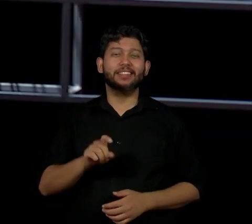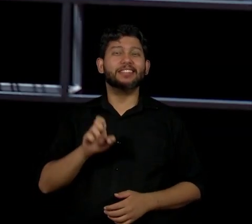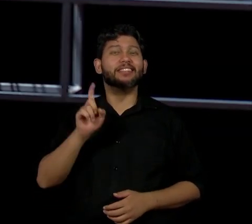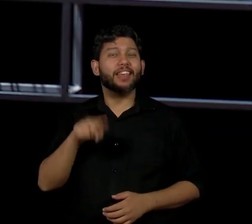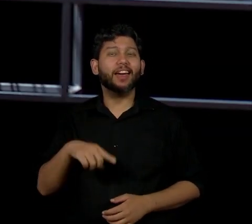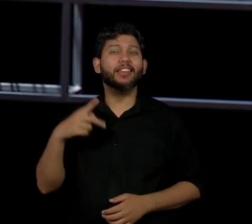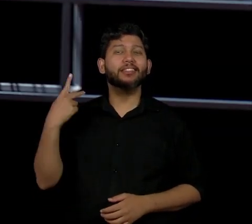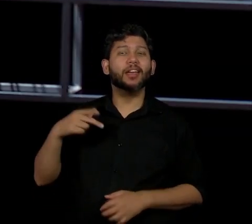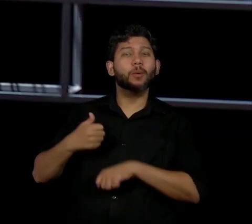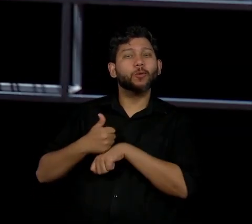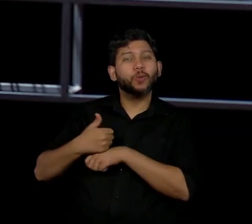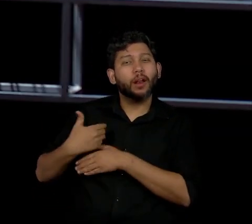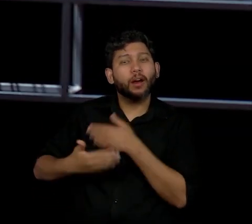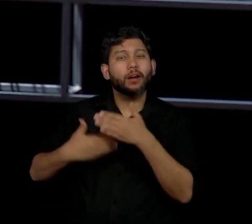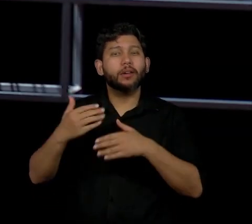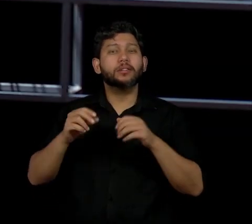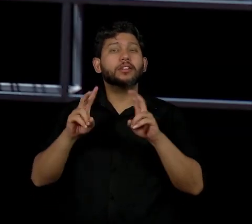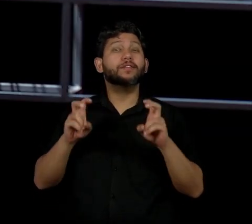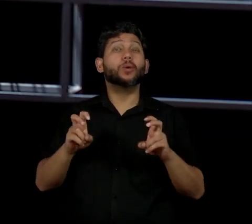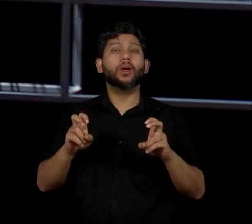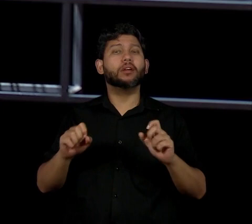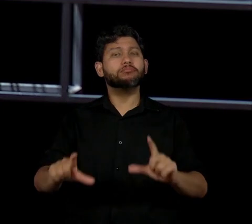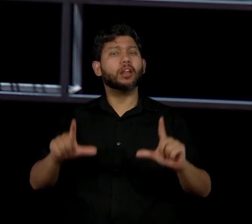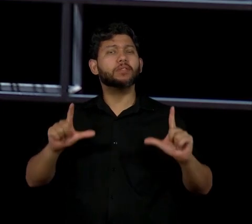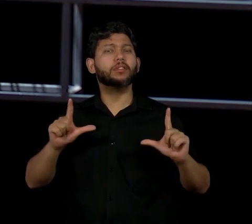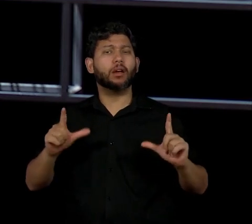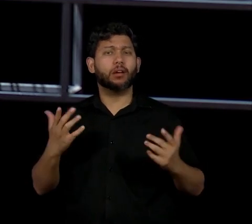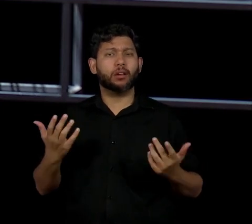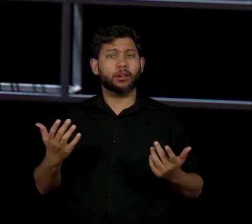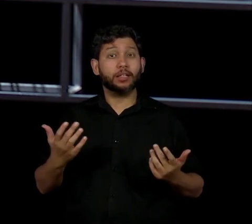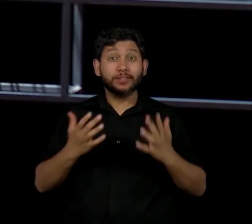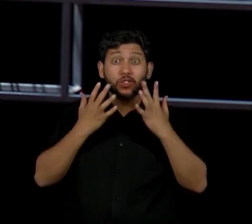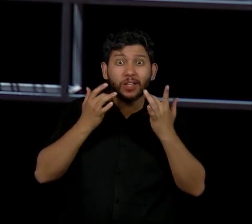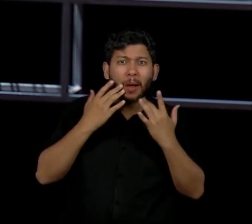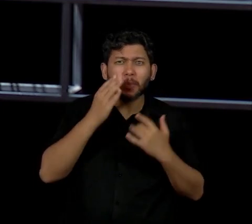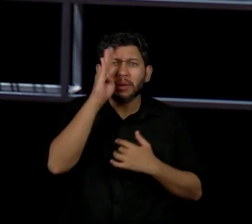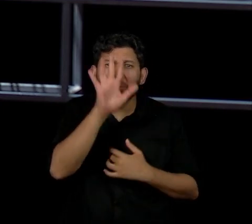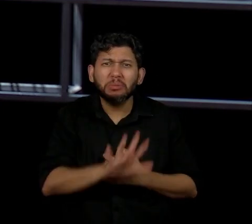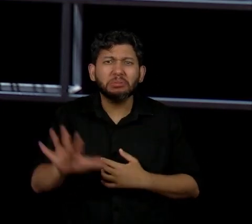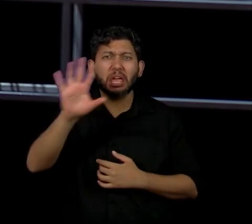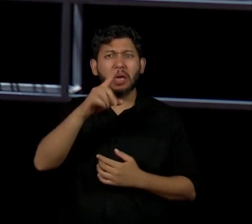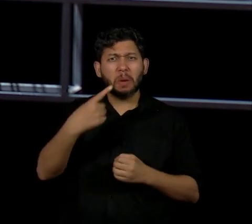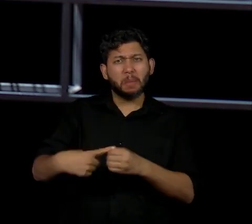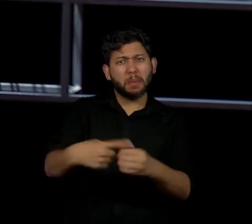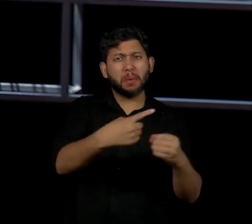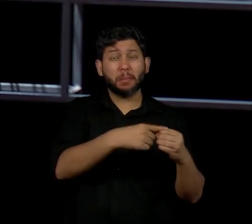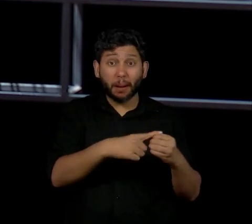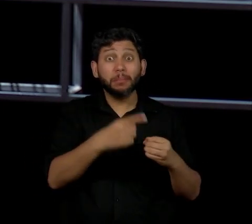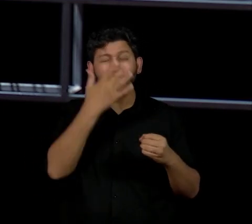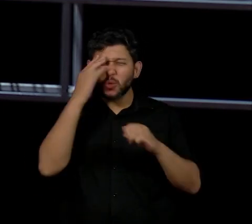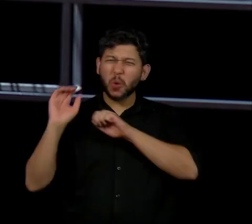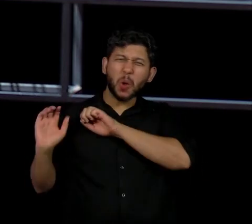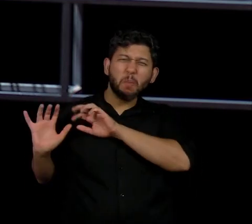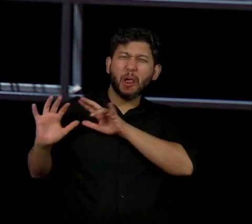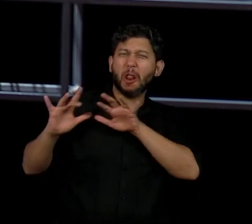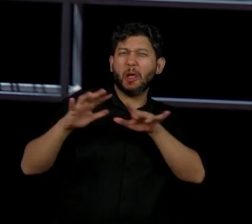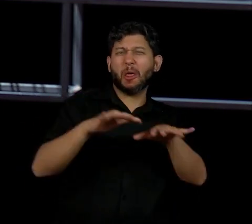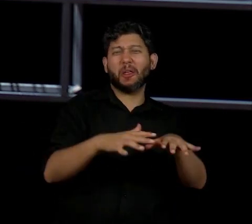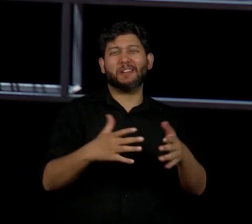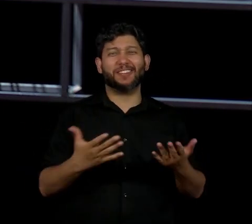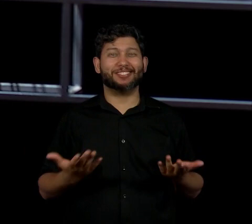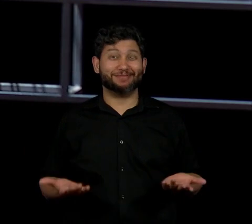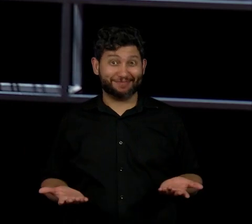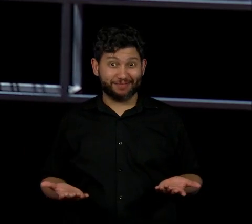a sua carreira à margem da chamada grande mídia. Lota teatros pelo Brasil afora e tem legiões de fãs por toda a parte.